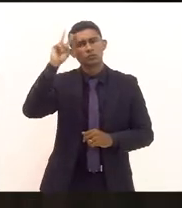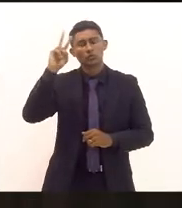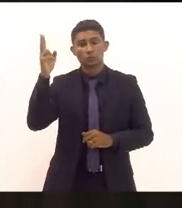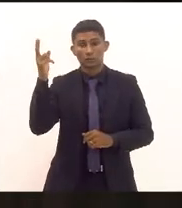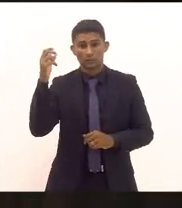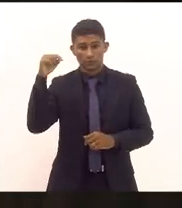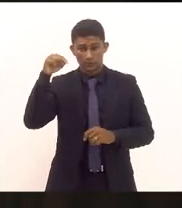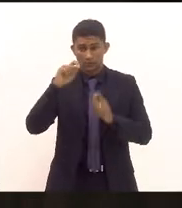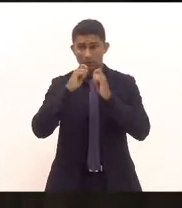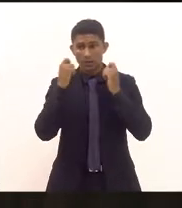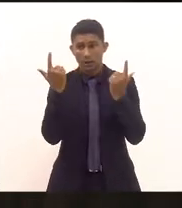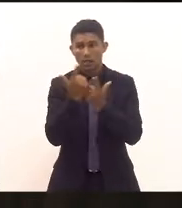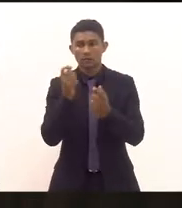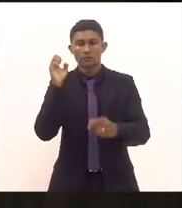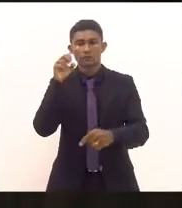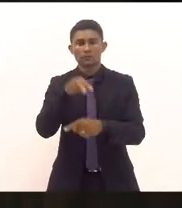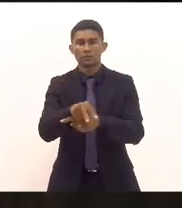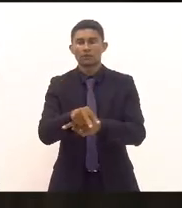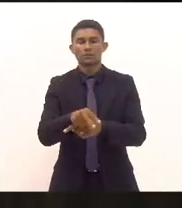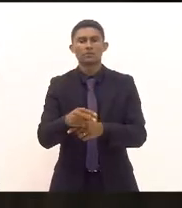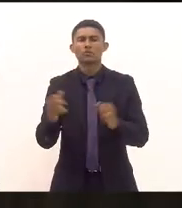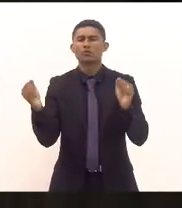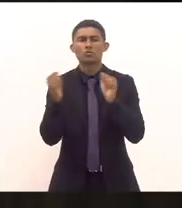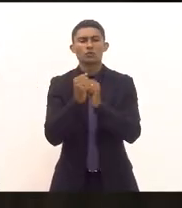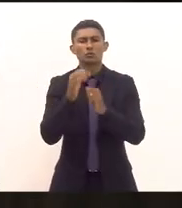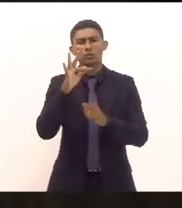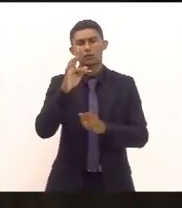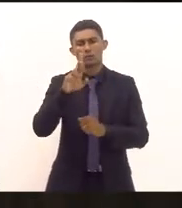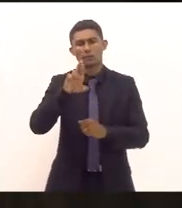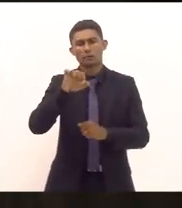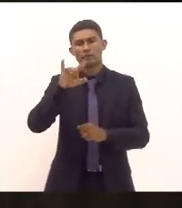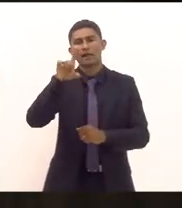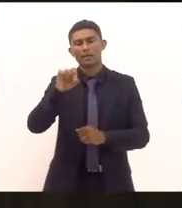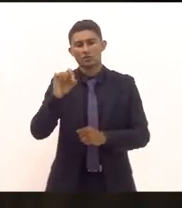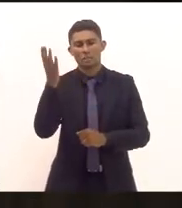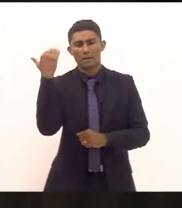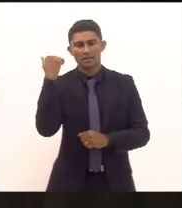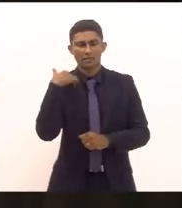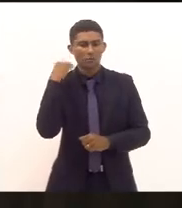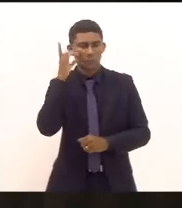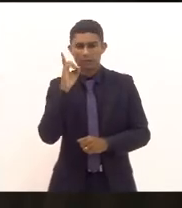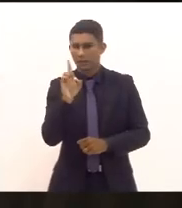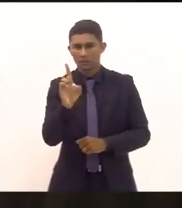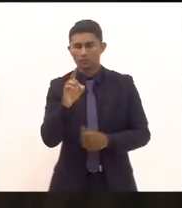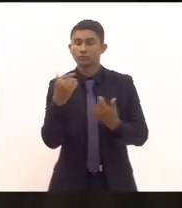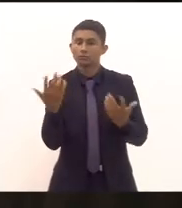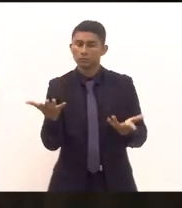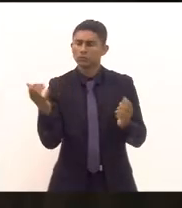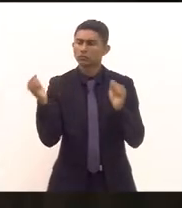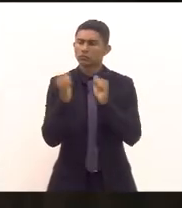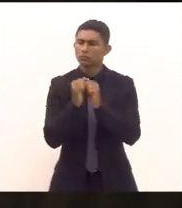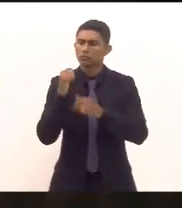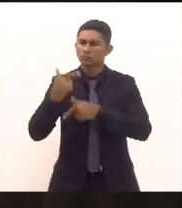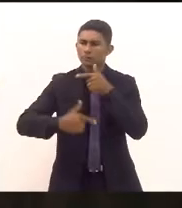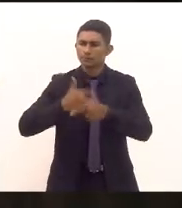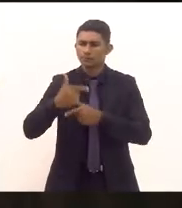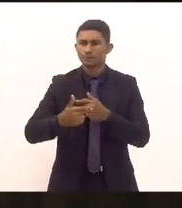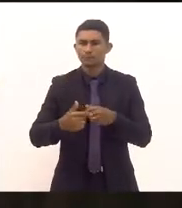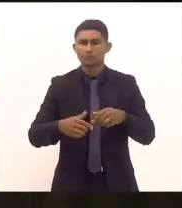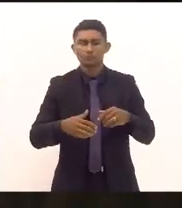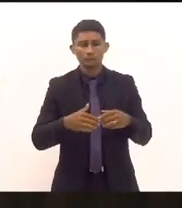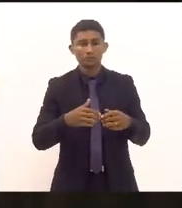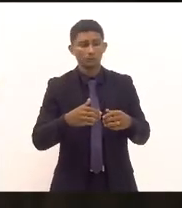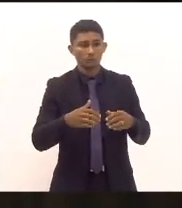casa Legislativa trabalhei com o Marcelo freixo aqui antes de ser deputada Então muitos dos vai das nossas das